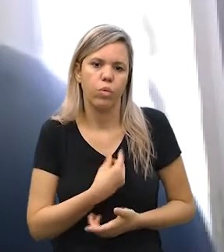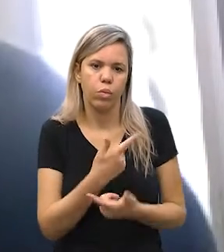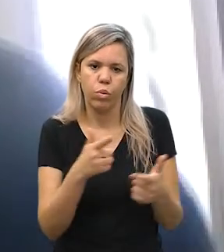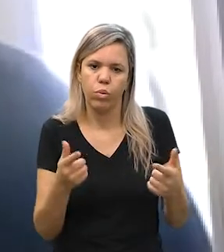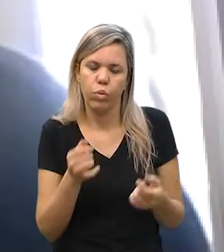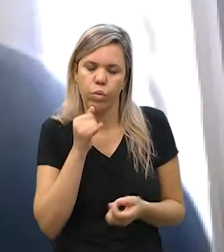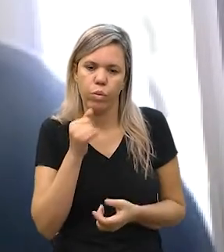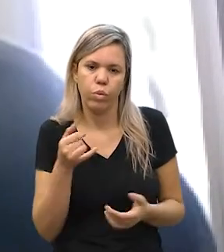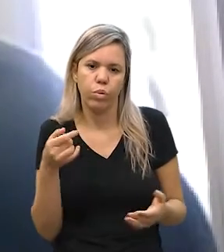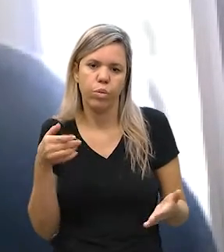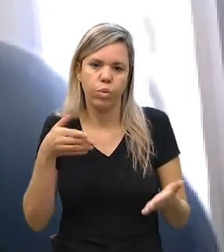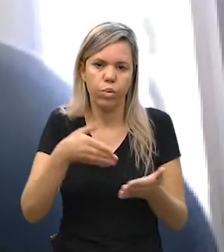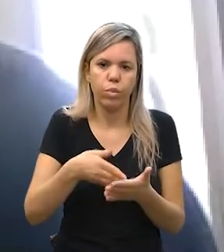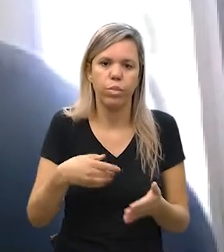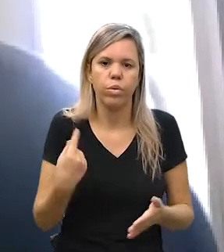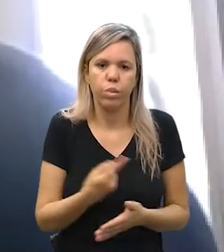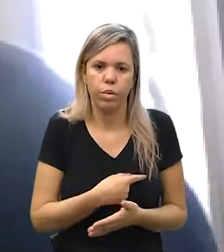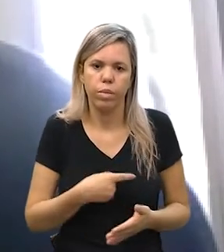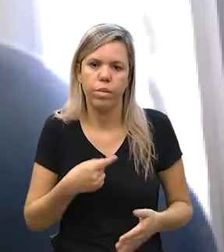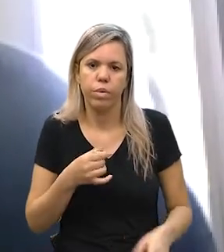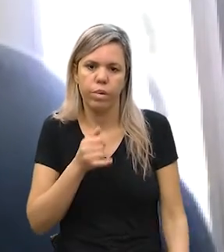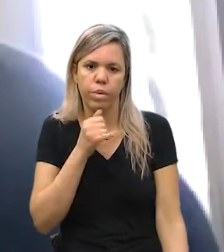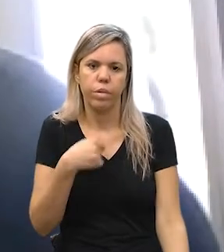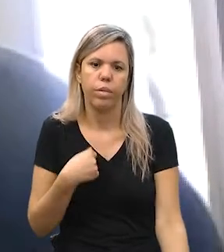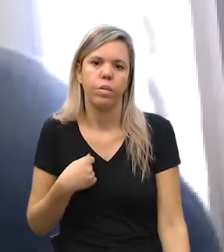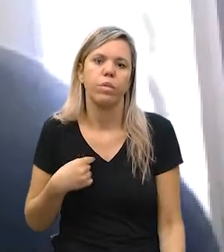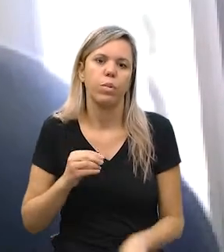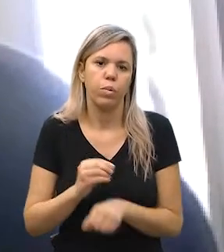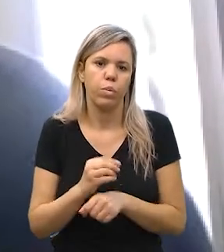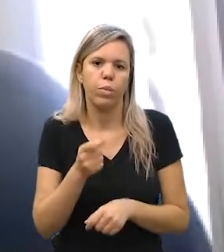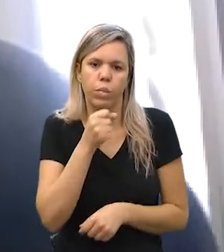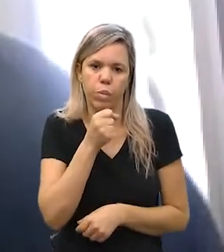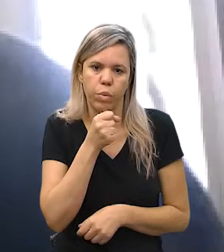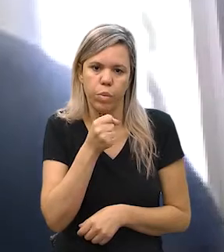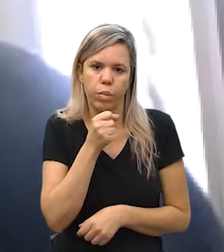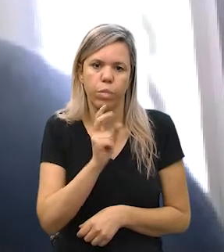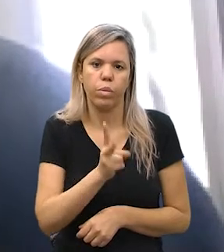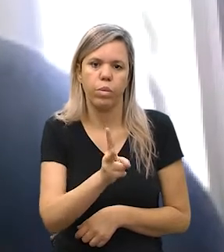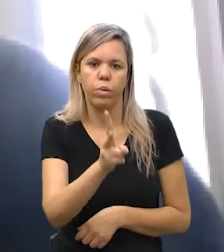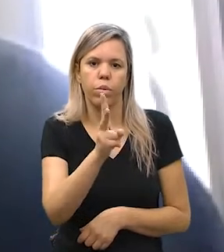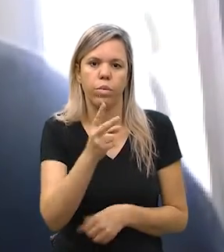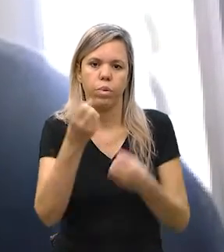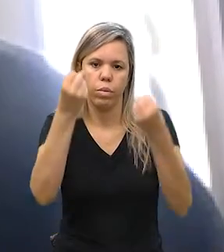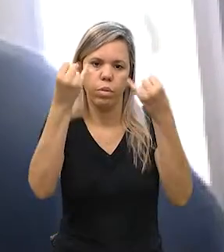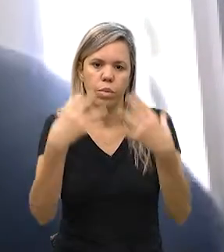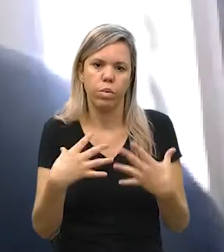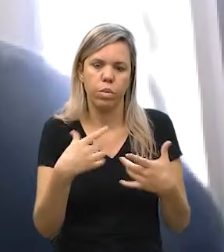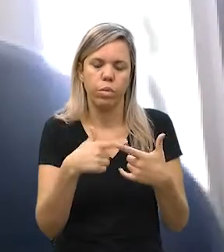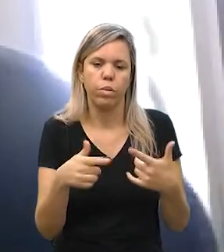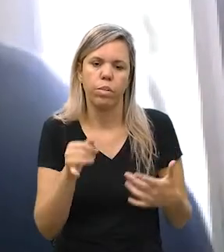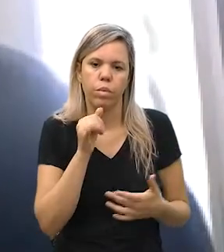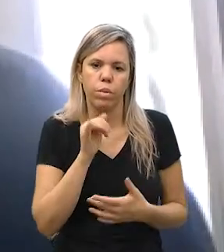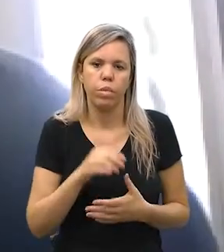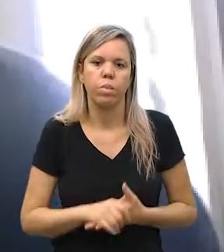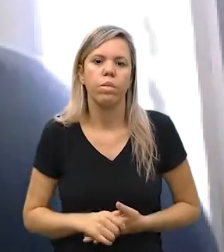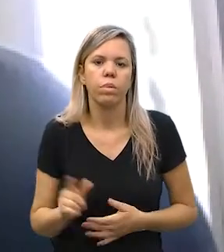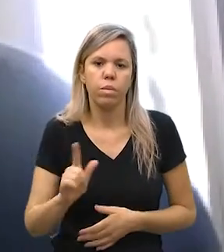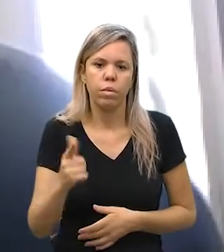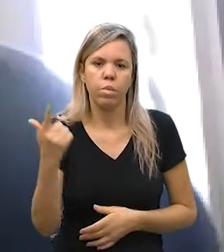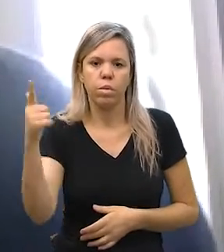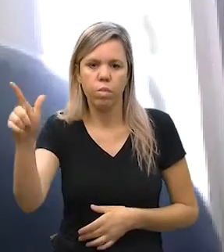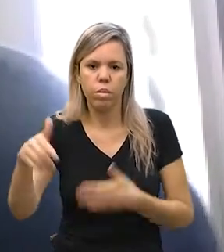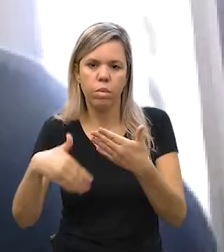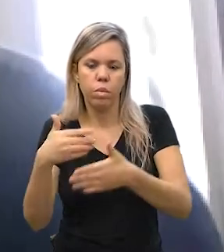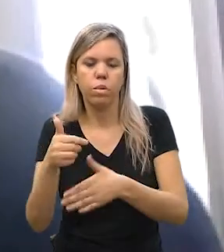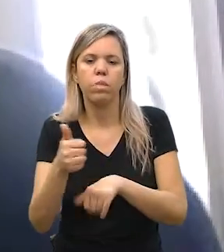como interferir. A nossa cobertura como repórter foi sempre de relatar os fatos, né? Claro que existem outras